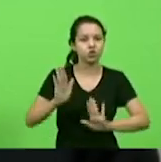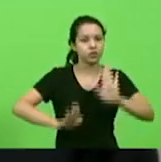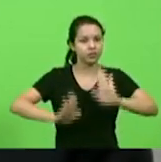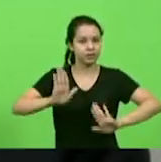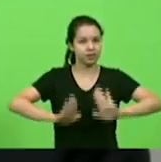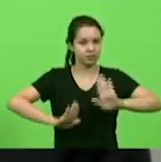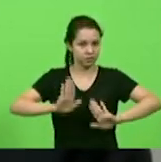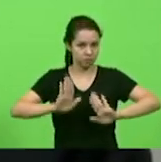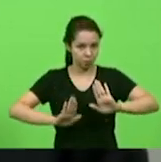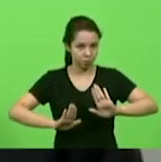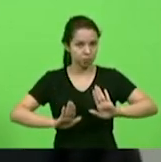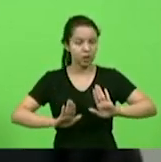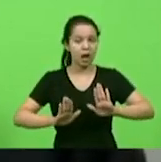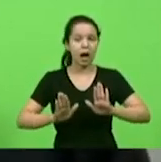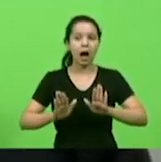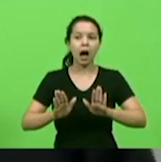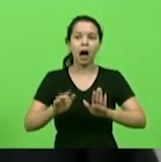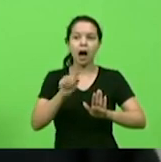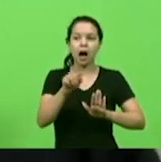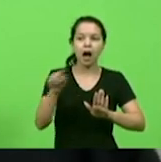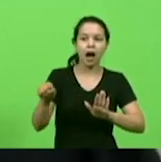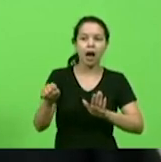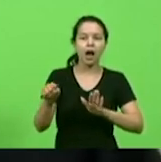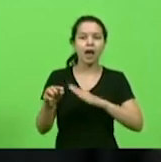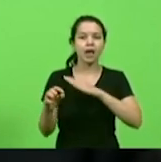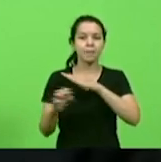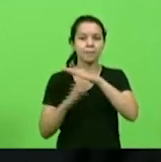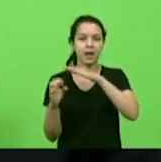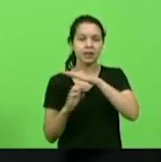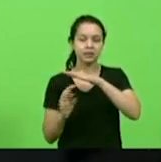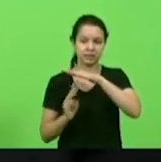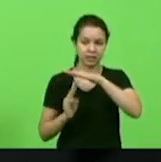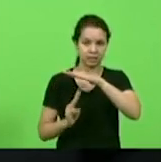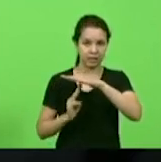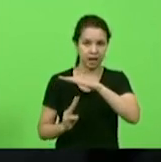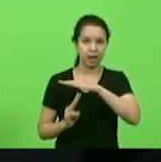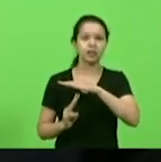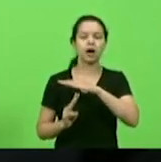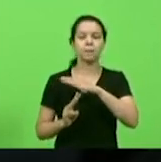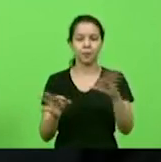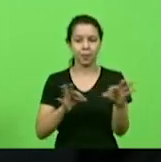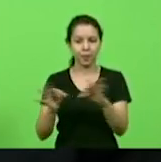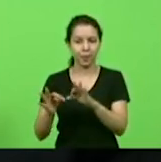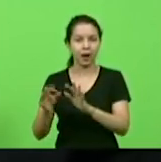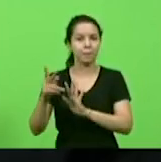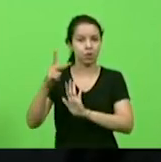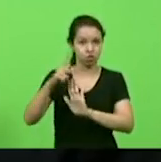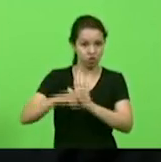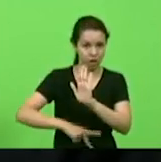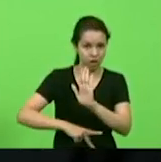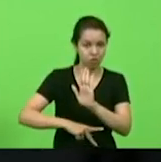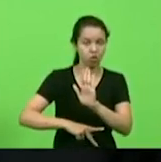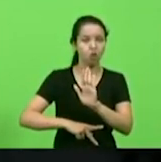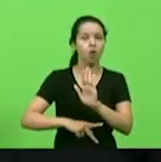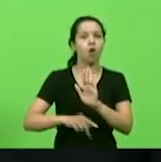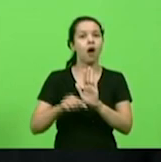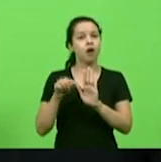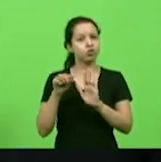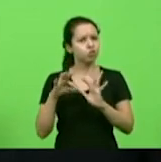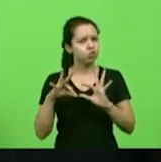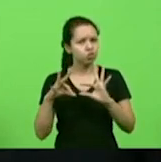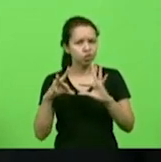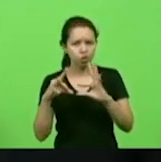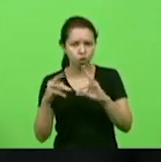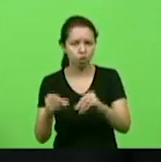que alguma empresa terceirizada faça os projetos, para que volte todos esses trâmites na infraestrutura e